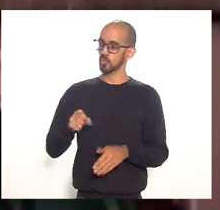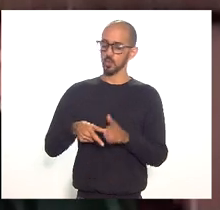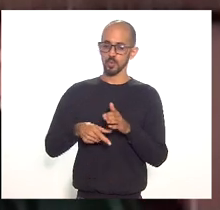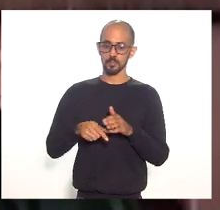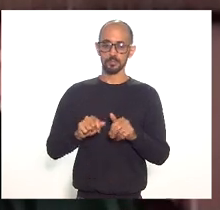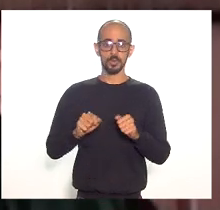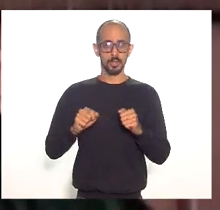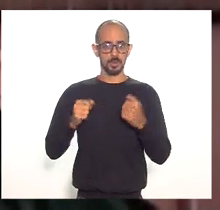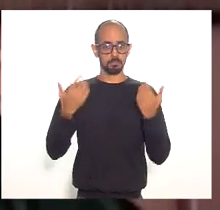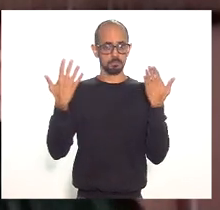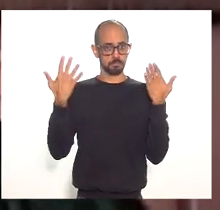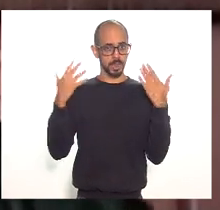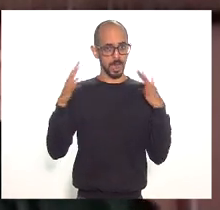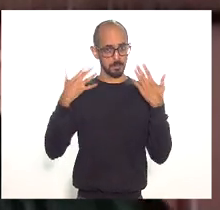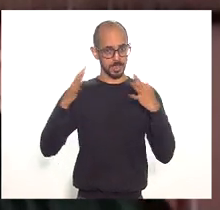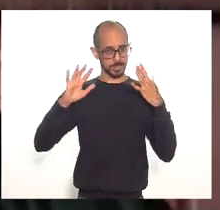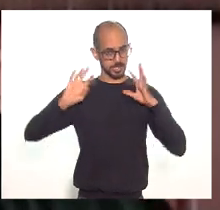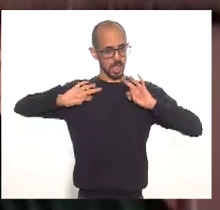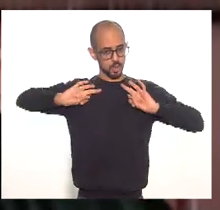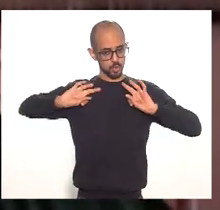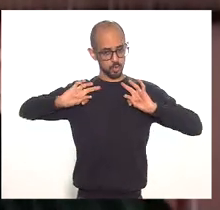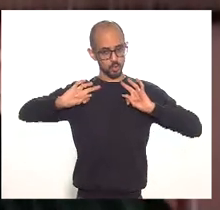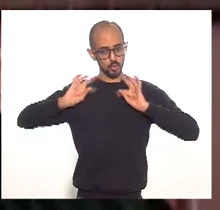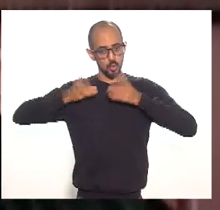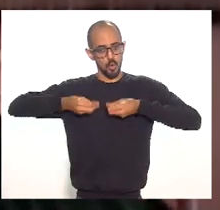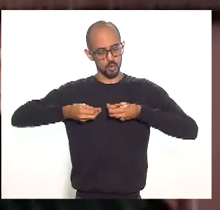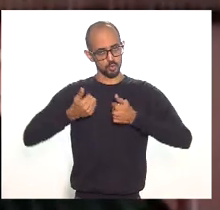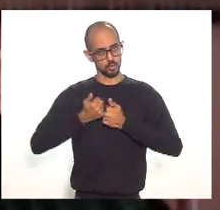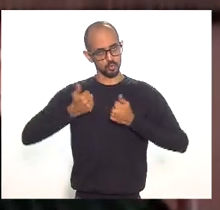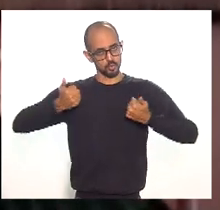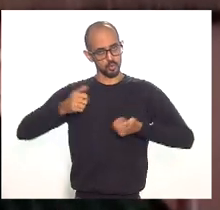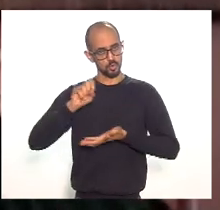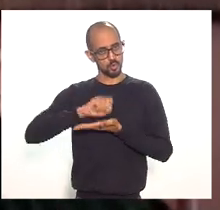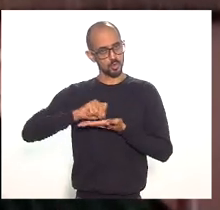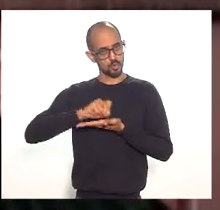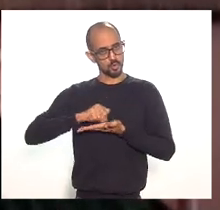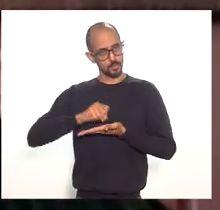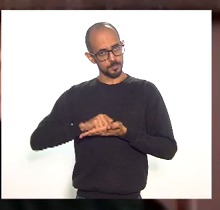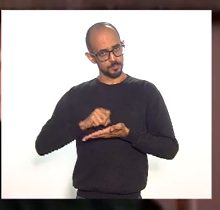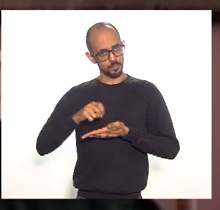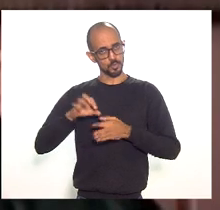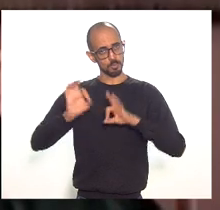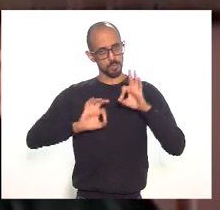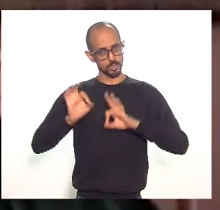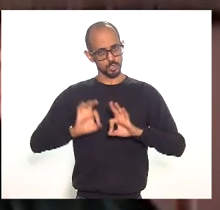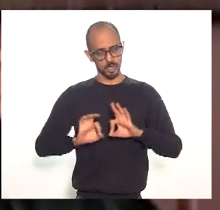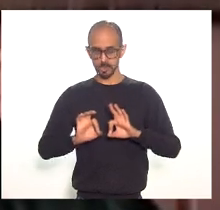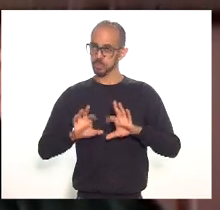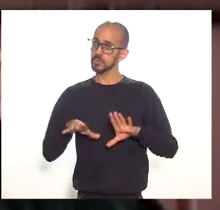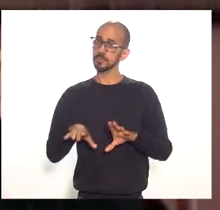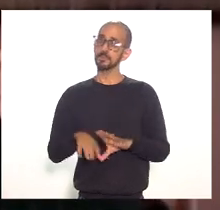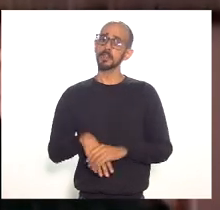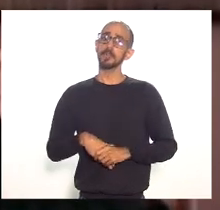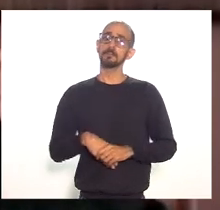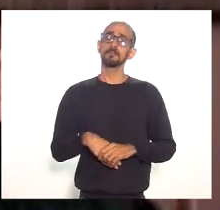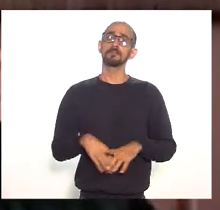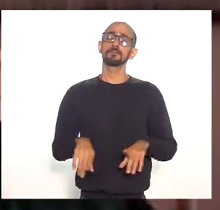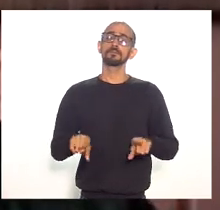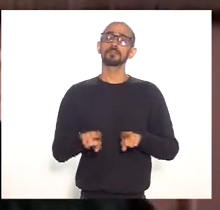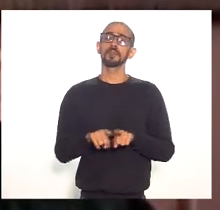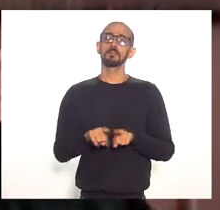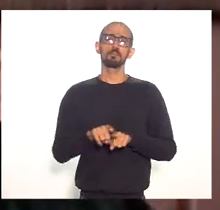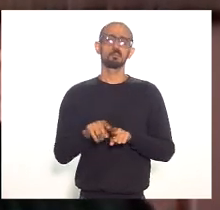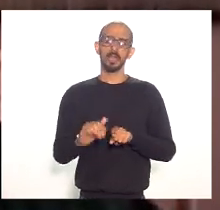nada, parabenizar, né, a todos os coautores e coautoras do projeto, né, com ênfase